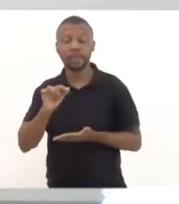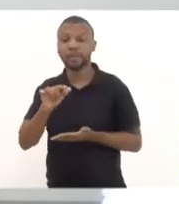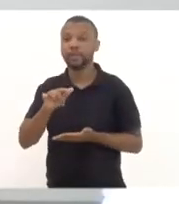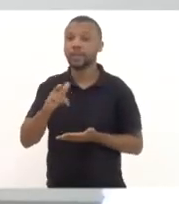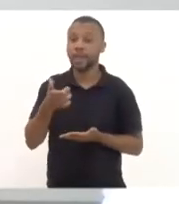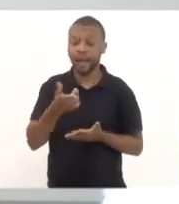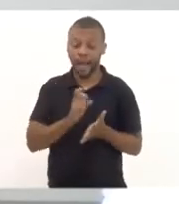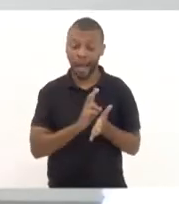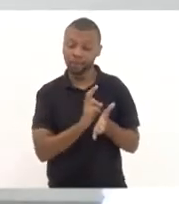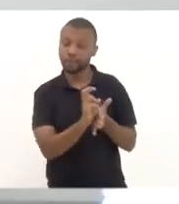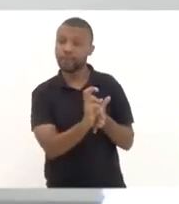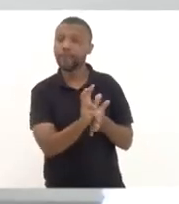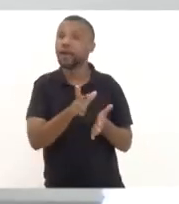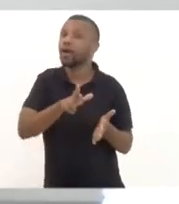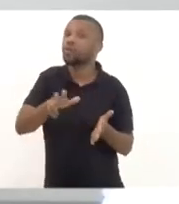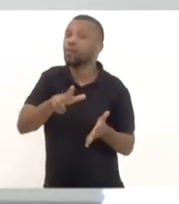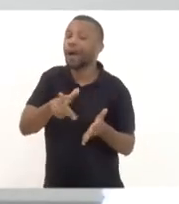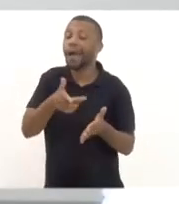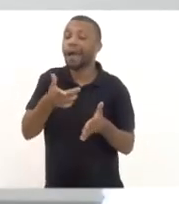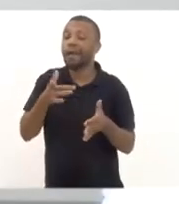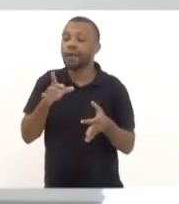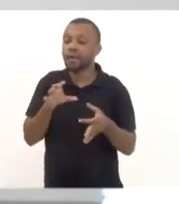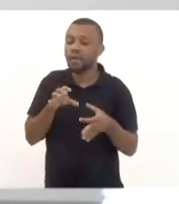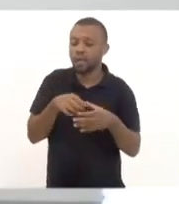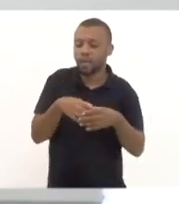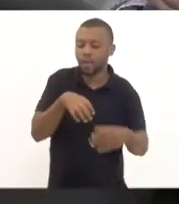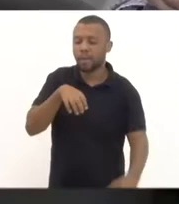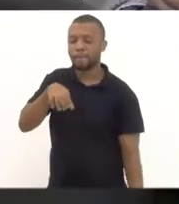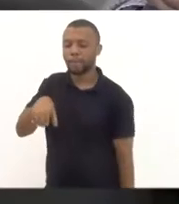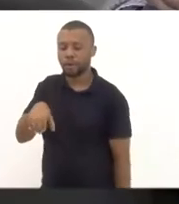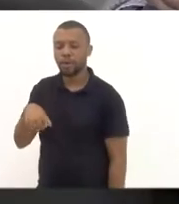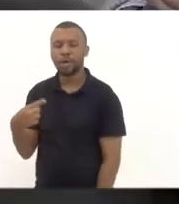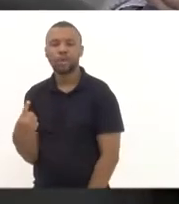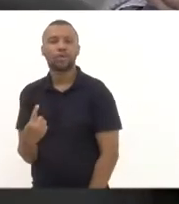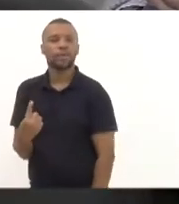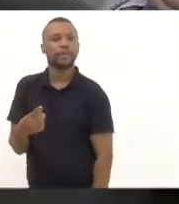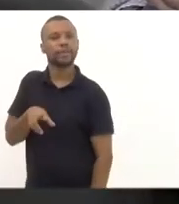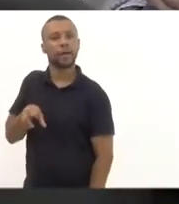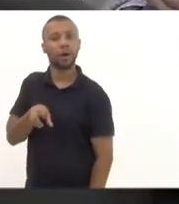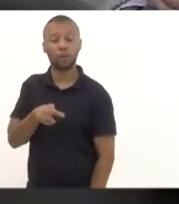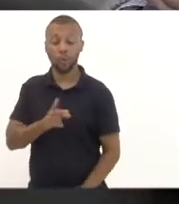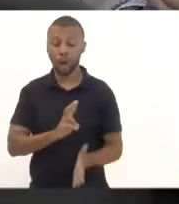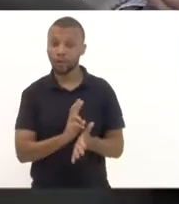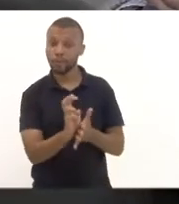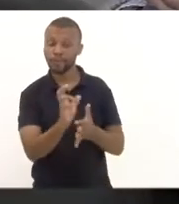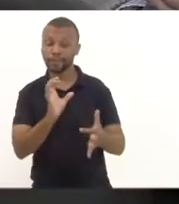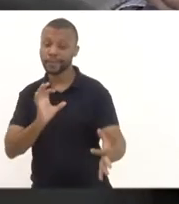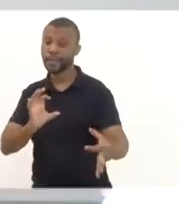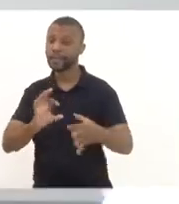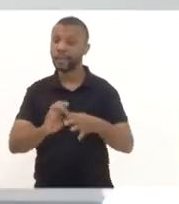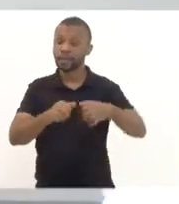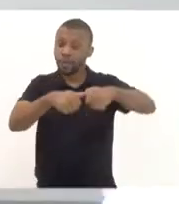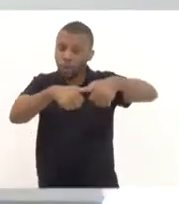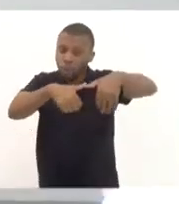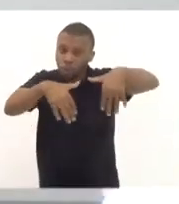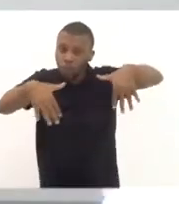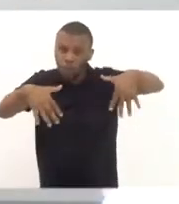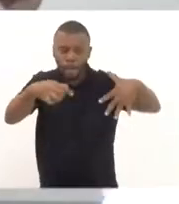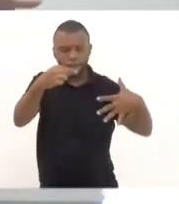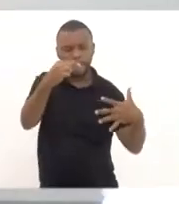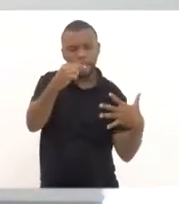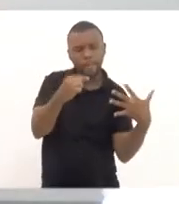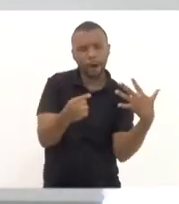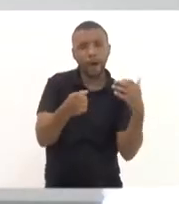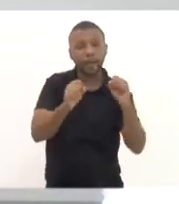SuperVia faz parte de um sistema e esses tem mais sugestões que foram